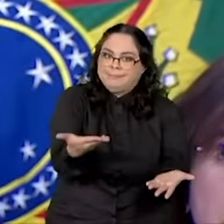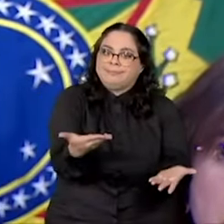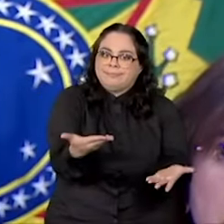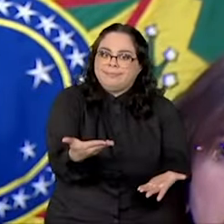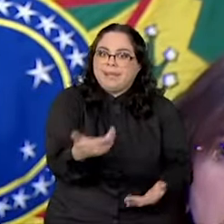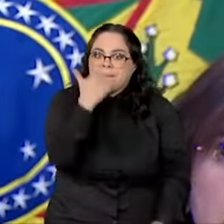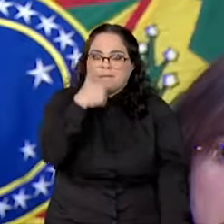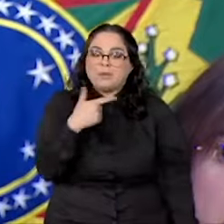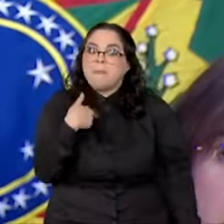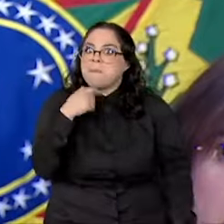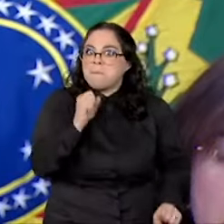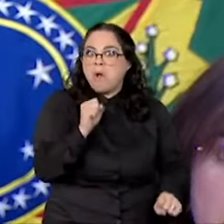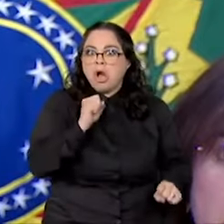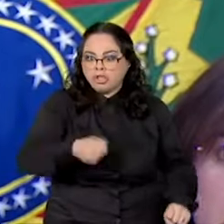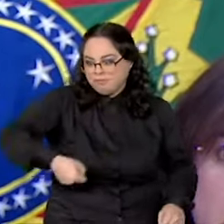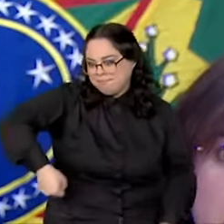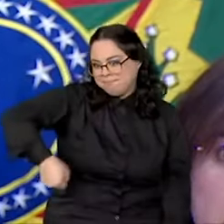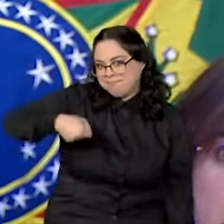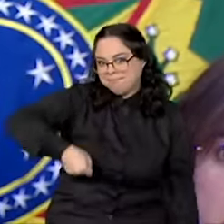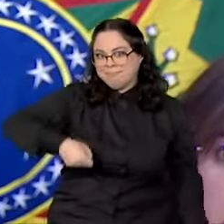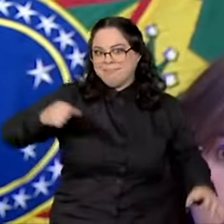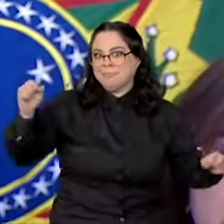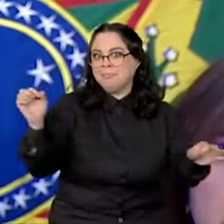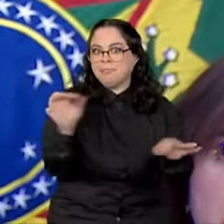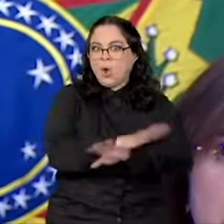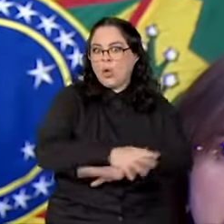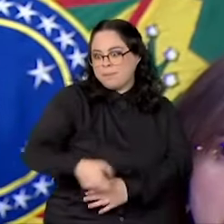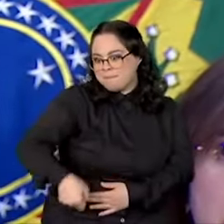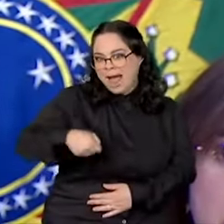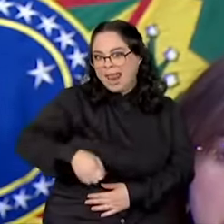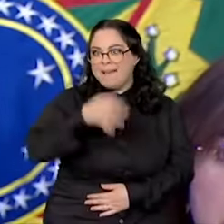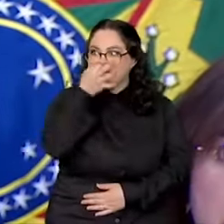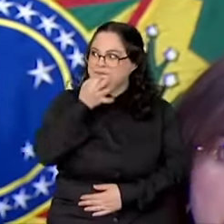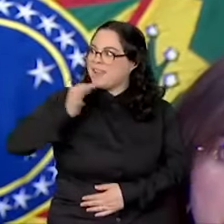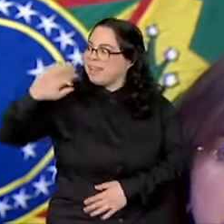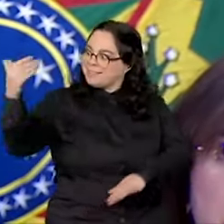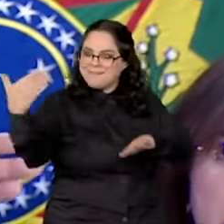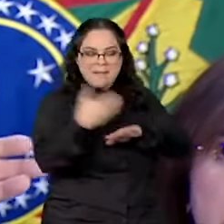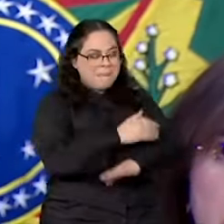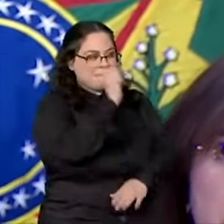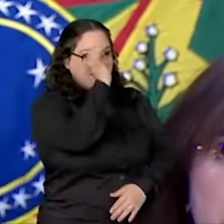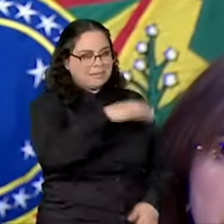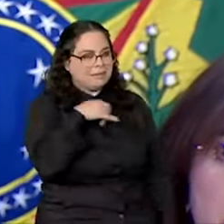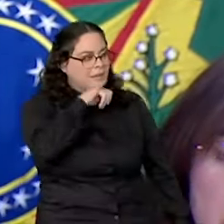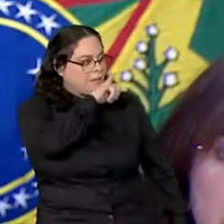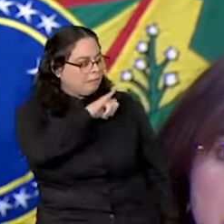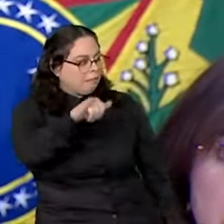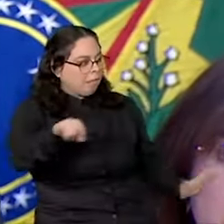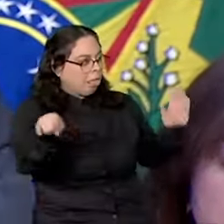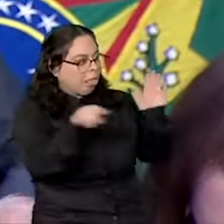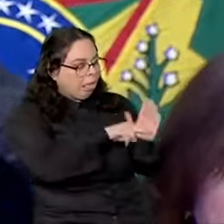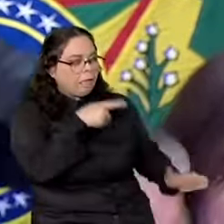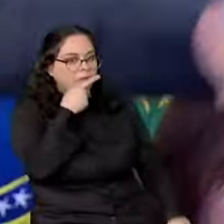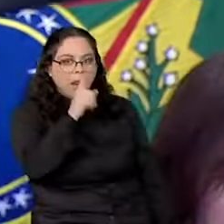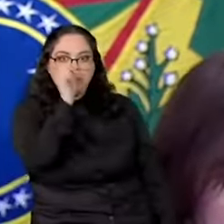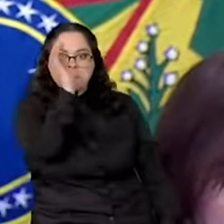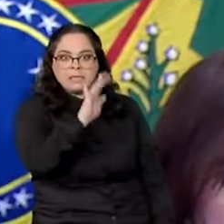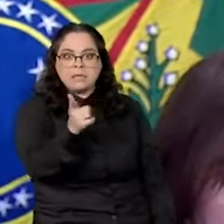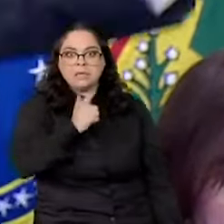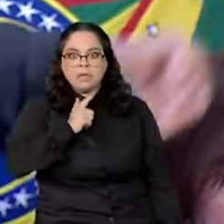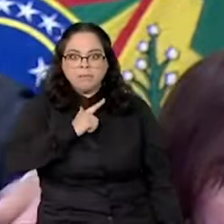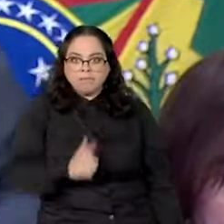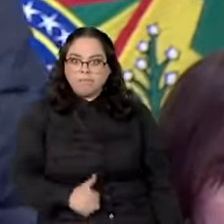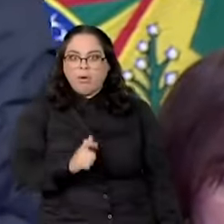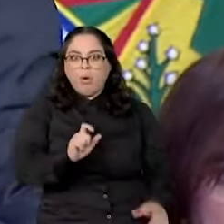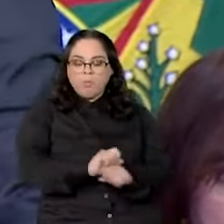o cara pode estar fazendo a mala na França para vir para o Brasil, ele vê uma notícia no Brasil de que teve uma bala